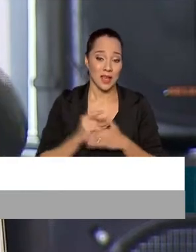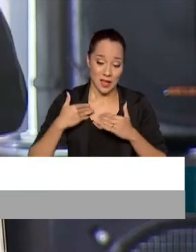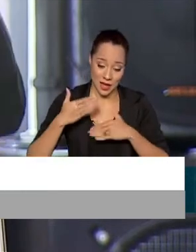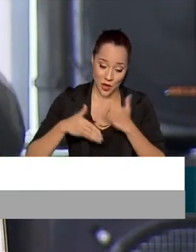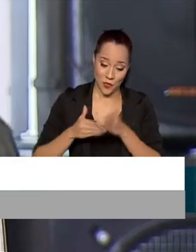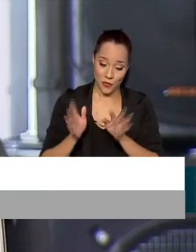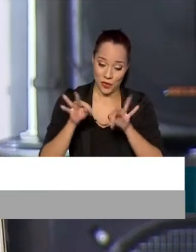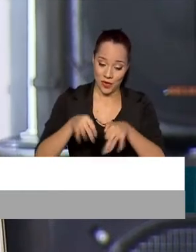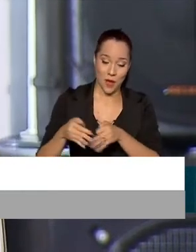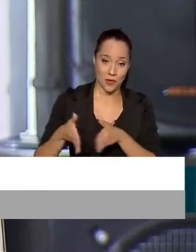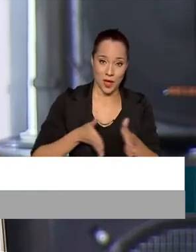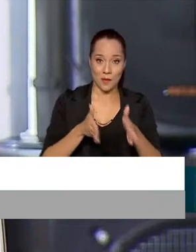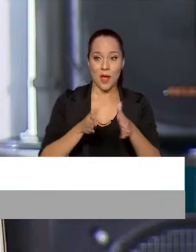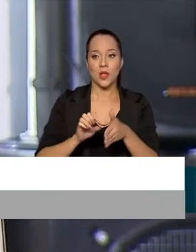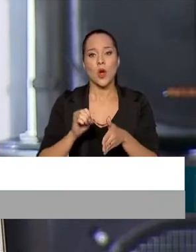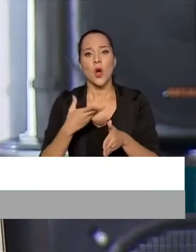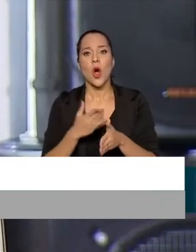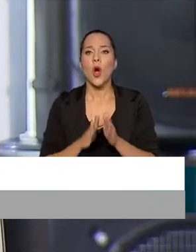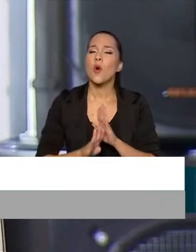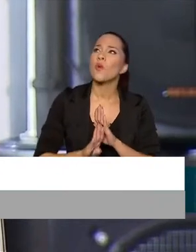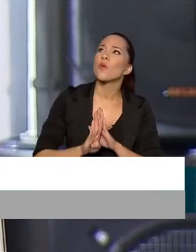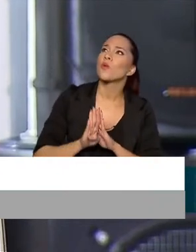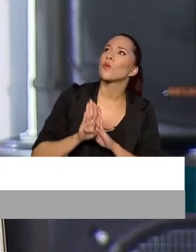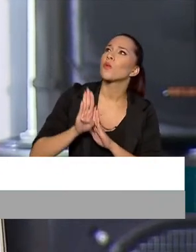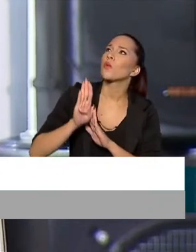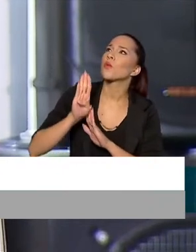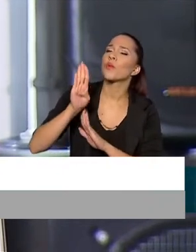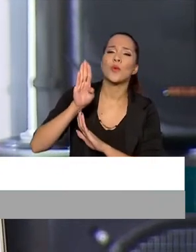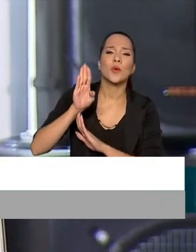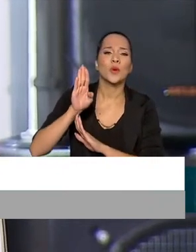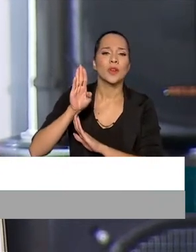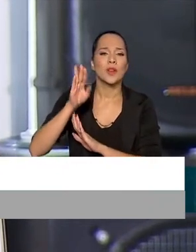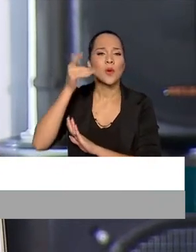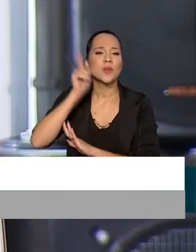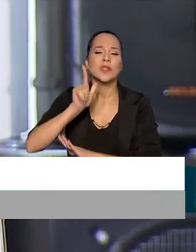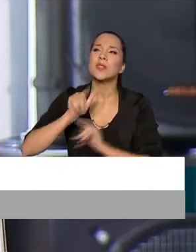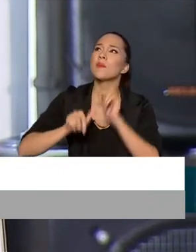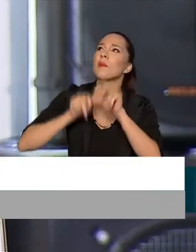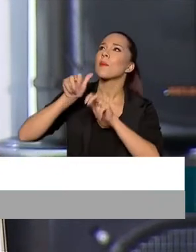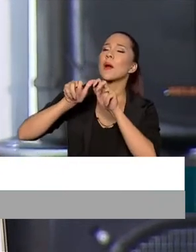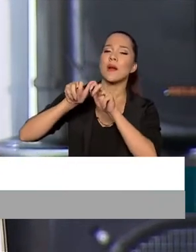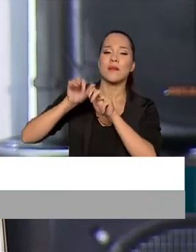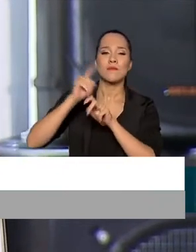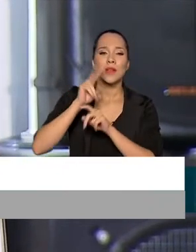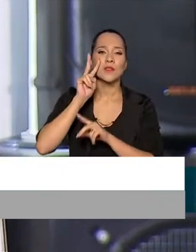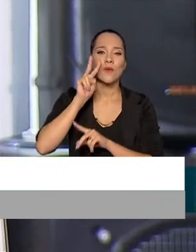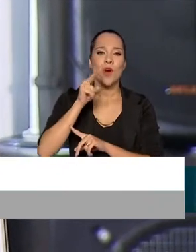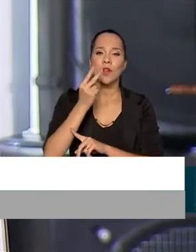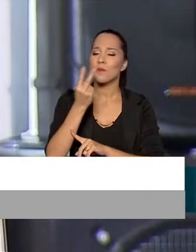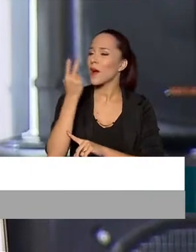caminhada ou o ponto mais alto de uma escalada, mas olho para trás o caminho que eu